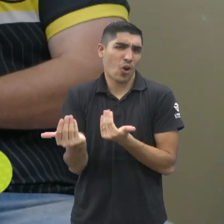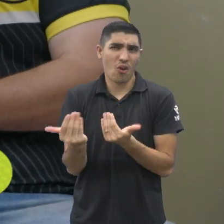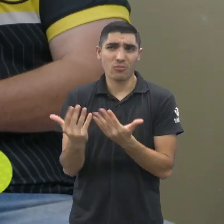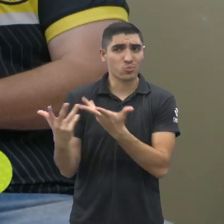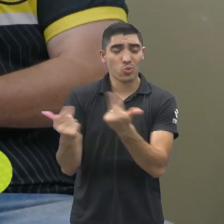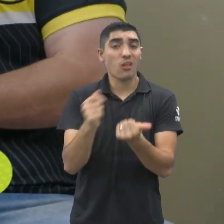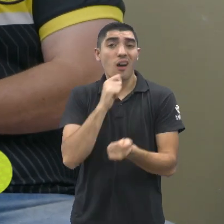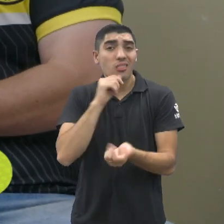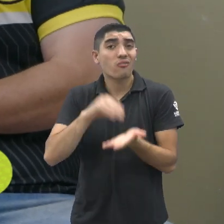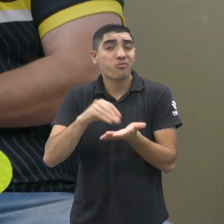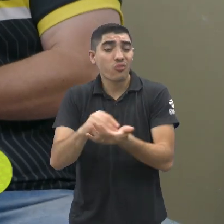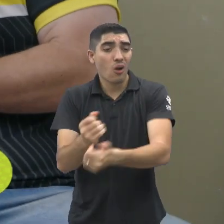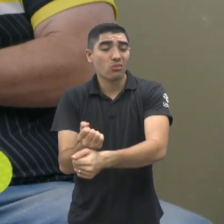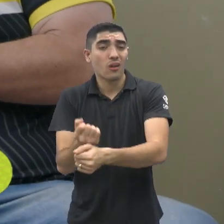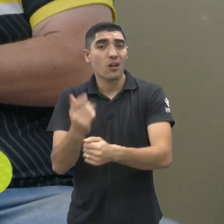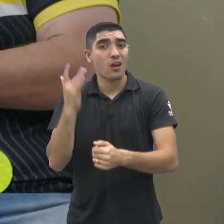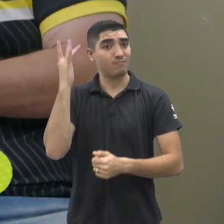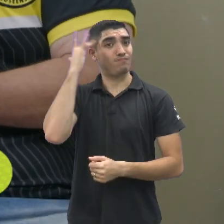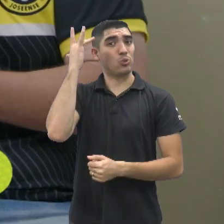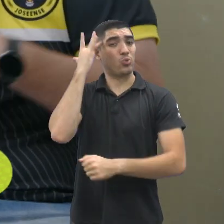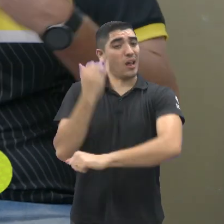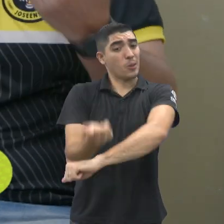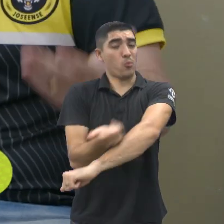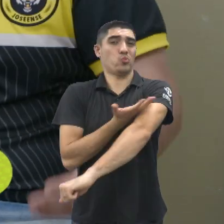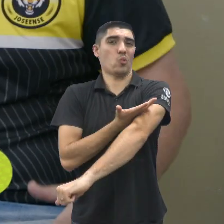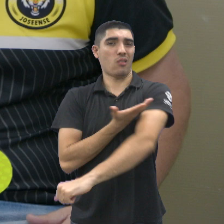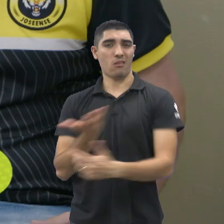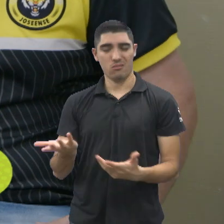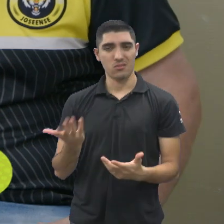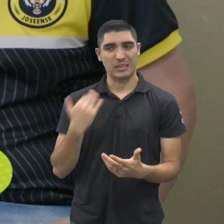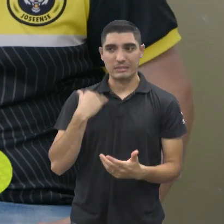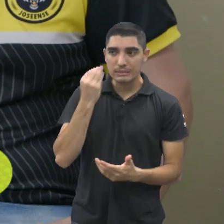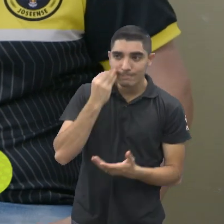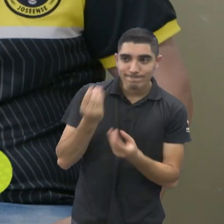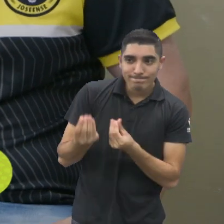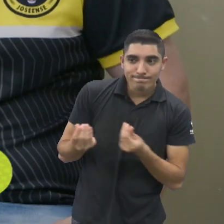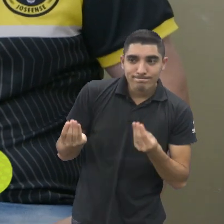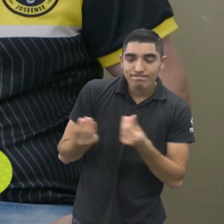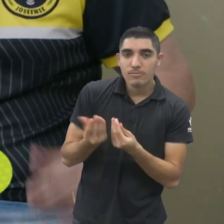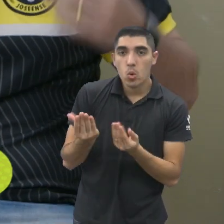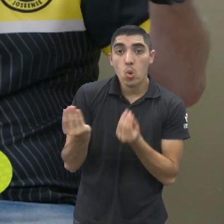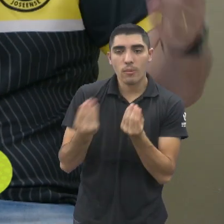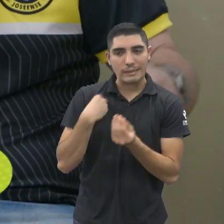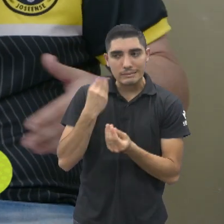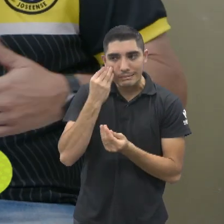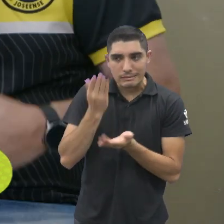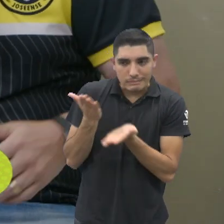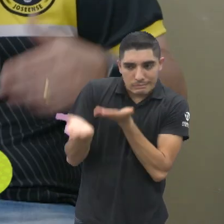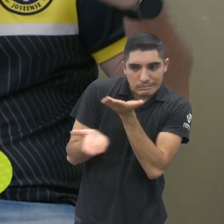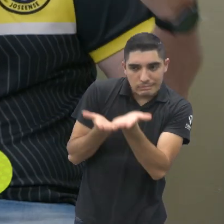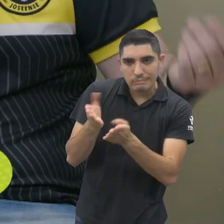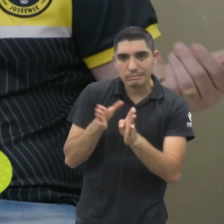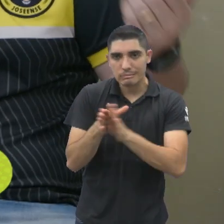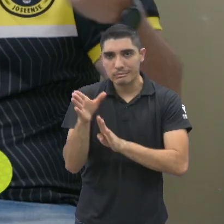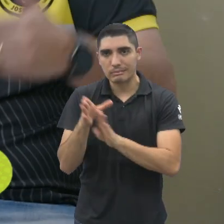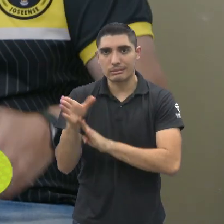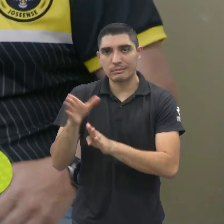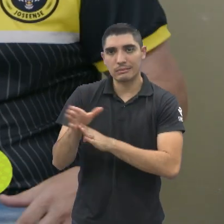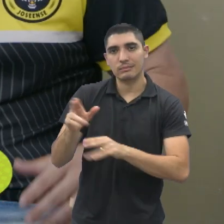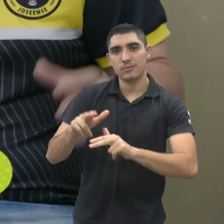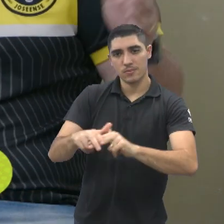time muito jovem, 20, 21 anos, então não estavam acostumados a enfrentar uma situação dessa. Fui conversando com um, converso com outro, converso com o